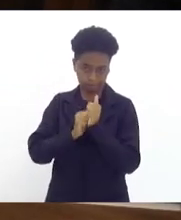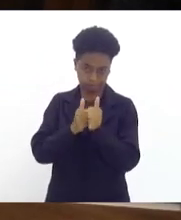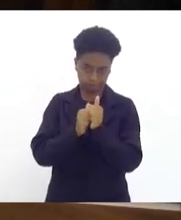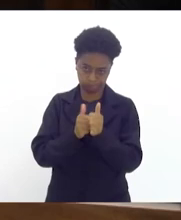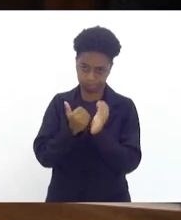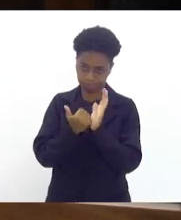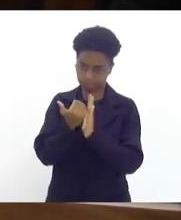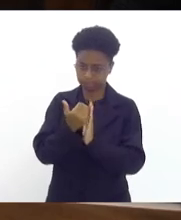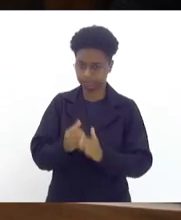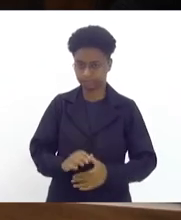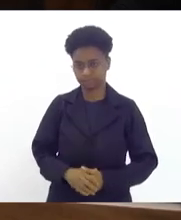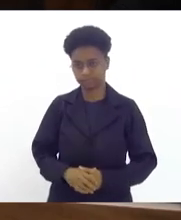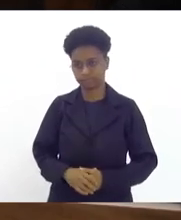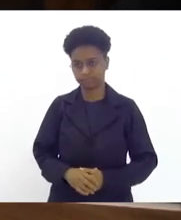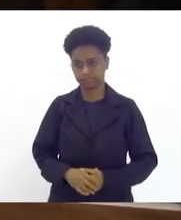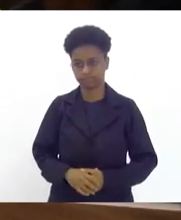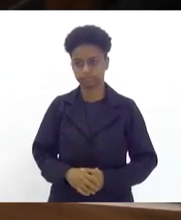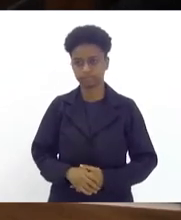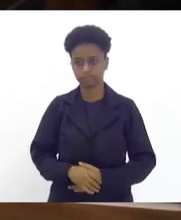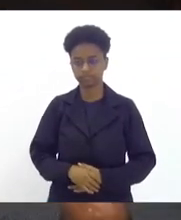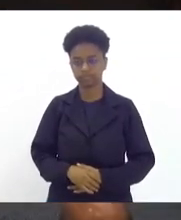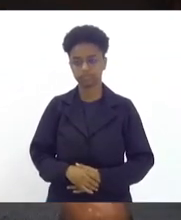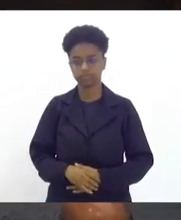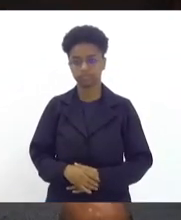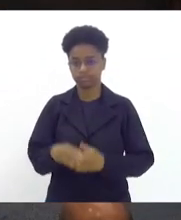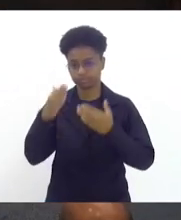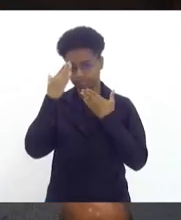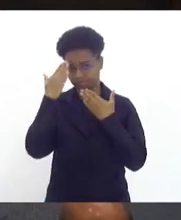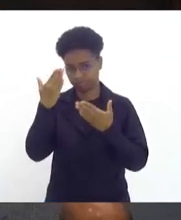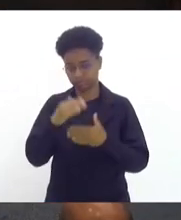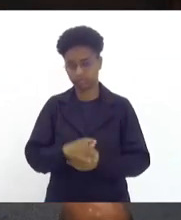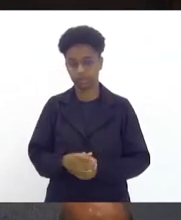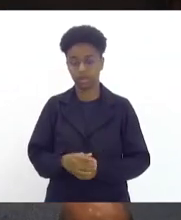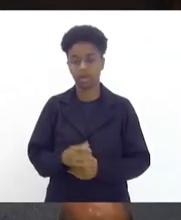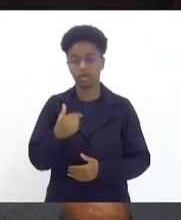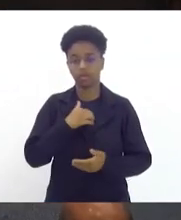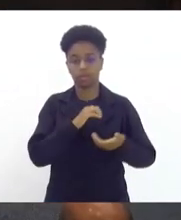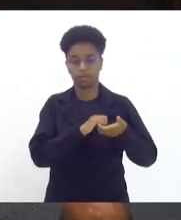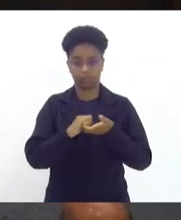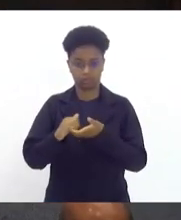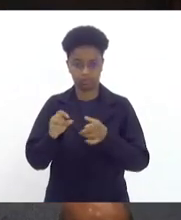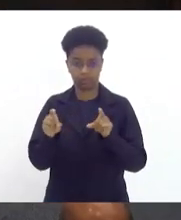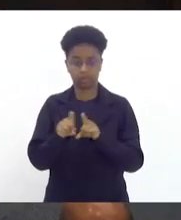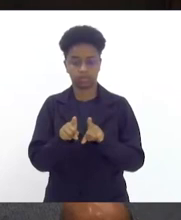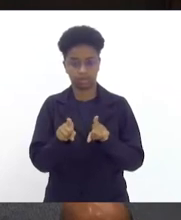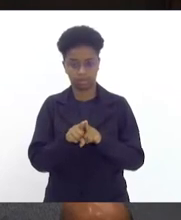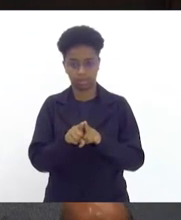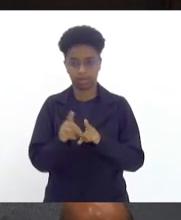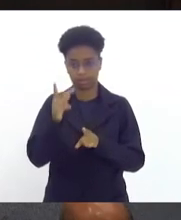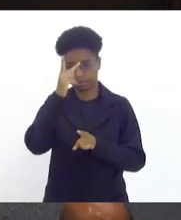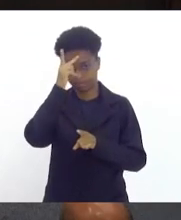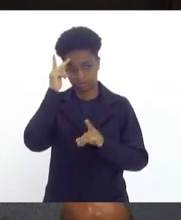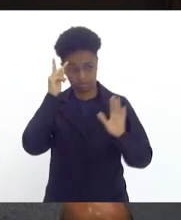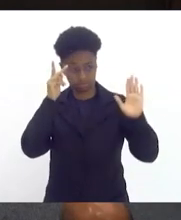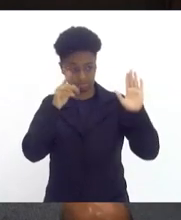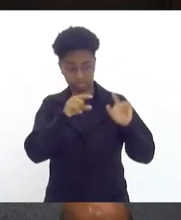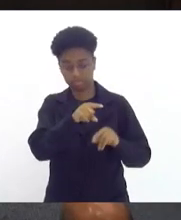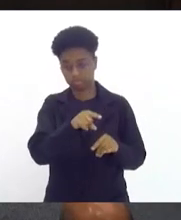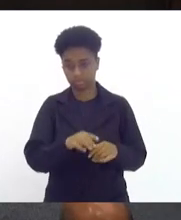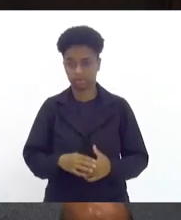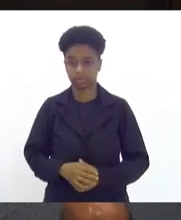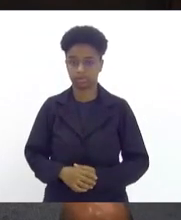né Obrigado Presidente Muito obrigado Rodrigo cumprimentos também os candidatos que aqui estão